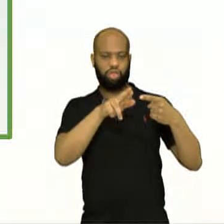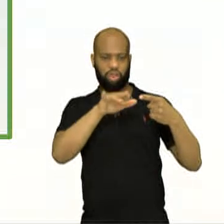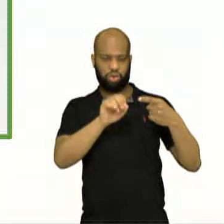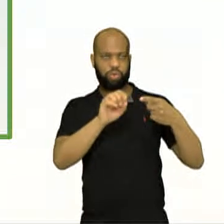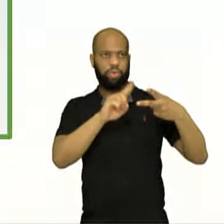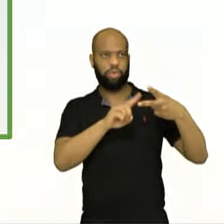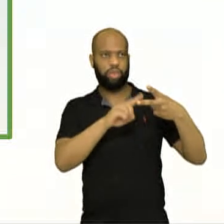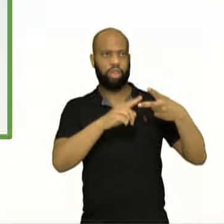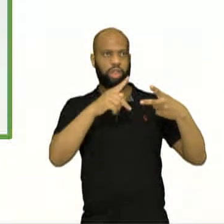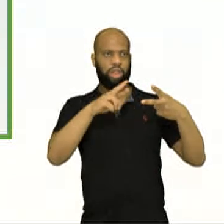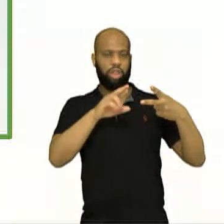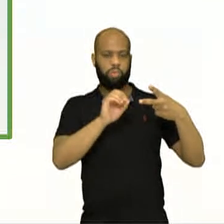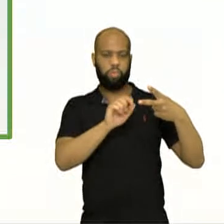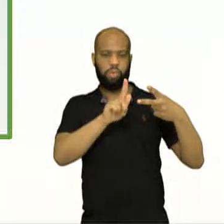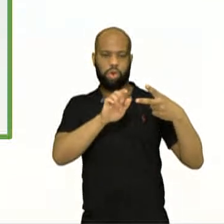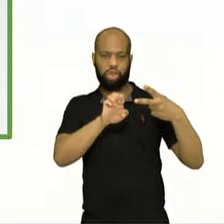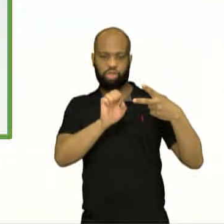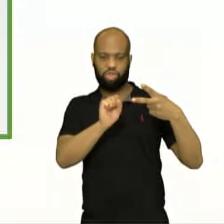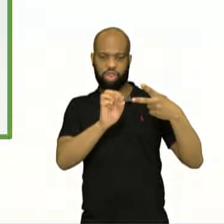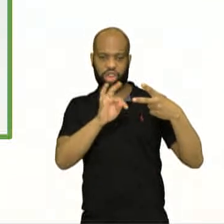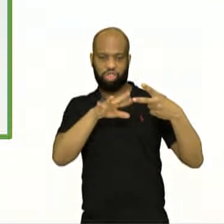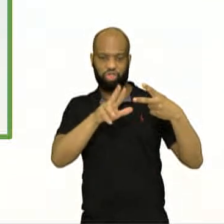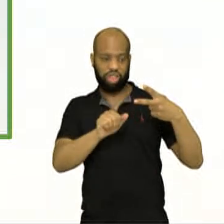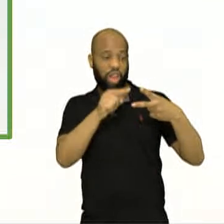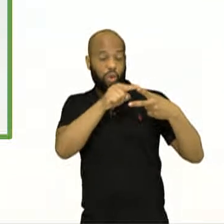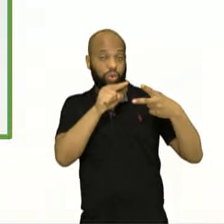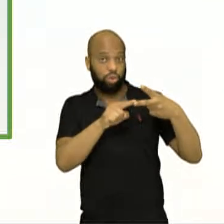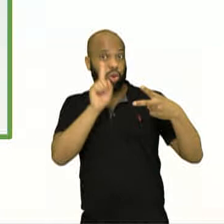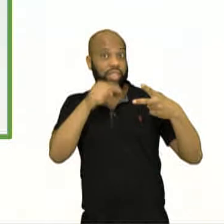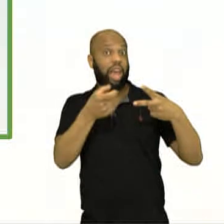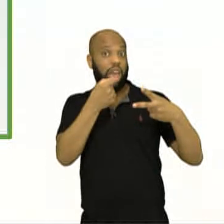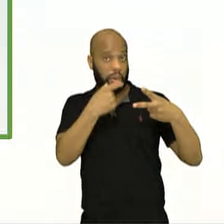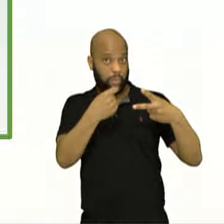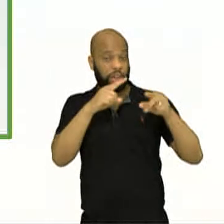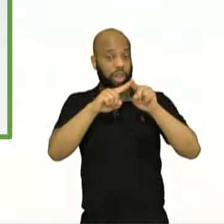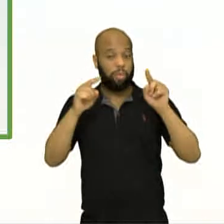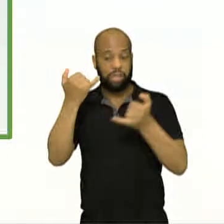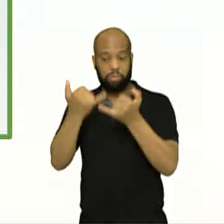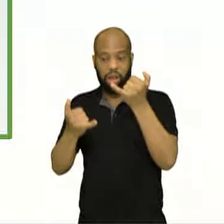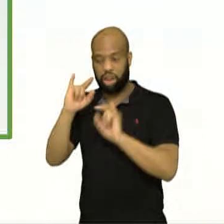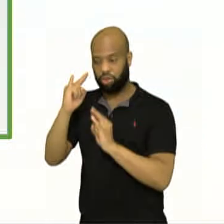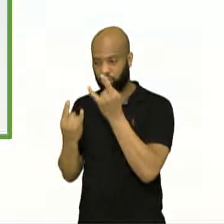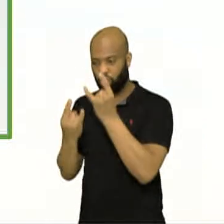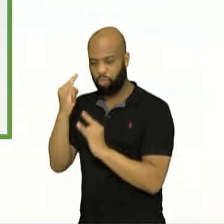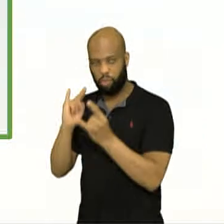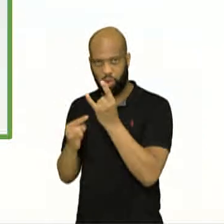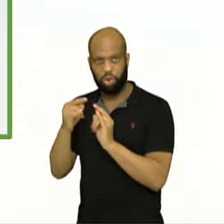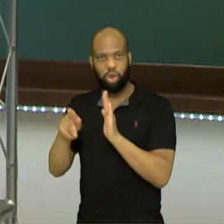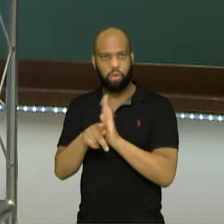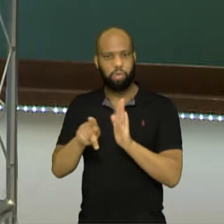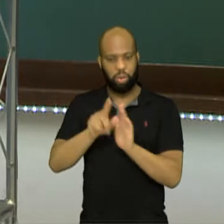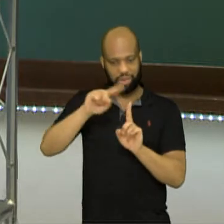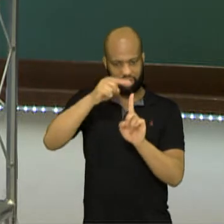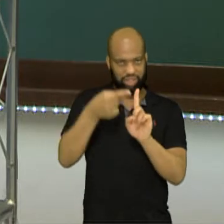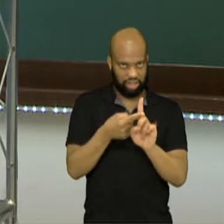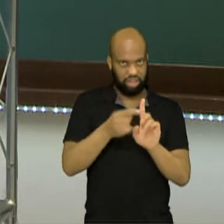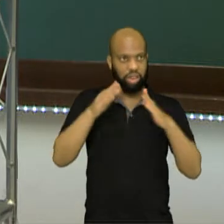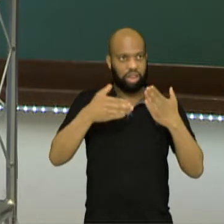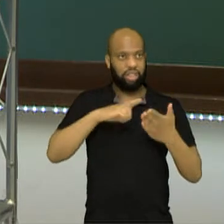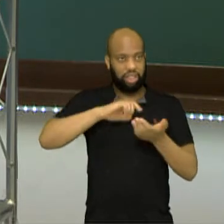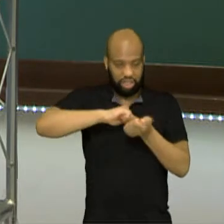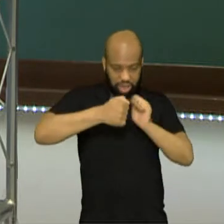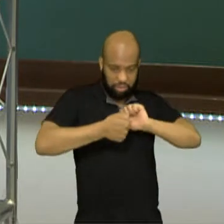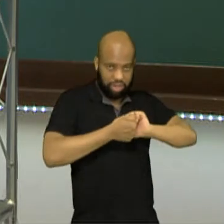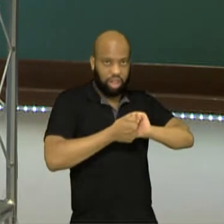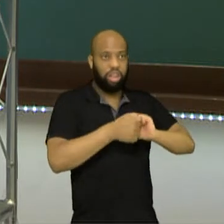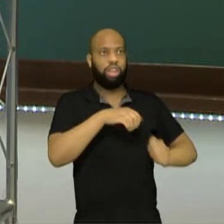menstrual que eu falei, são métodos hormonais que previnem a gravidez. Beleza, então esses hormônios têm que ser adaptados a algum tipo,